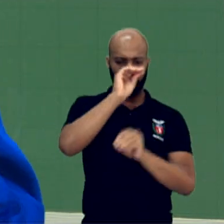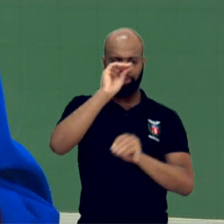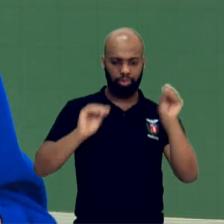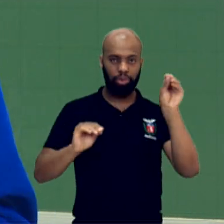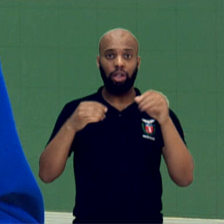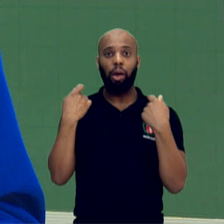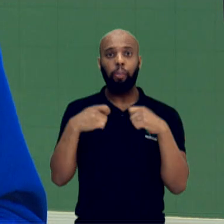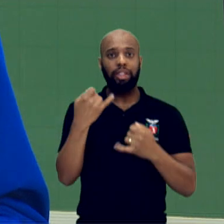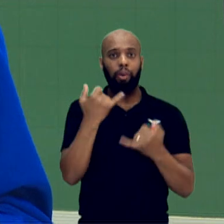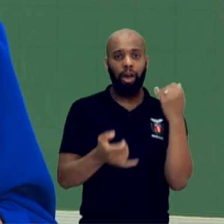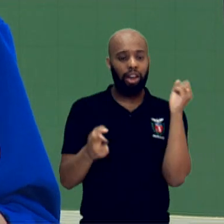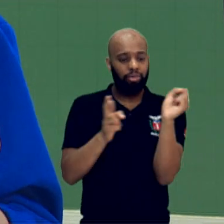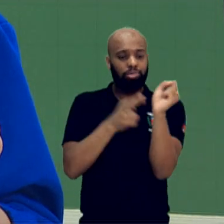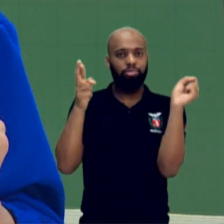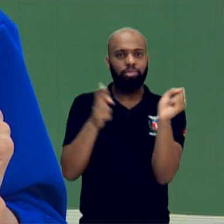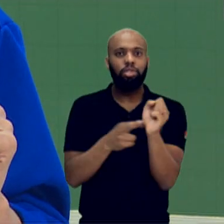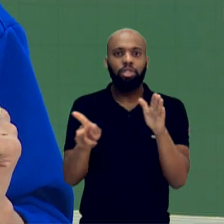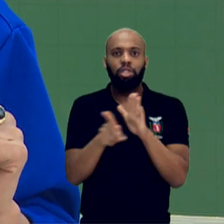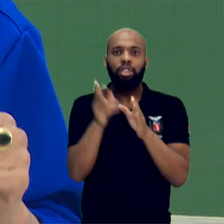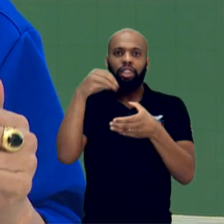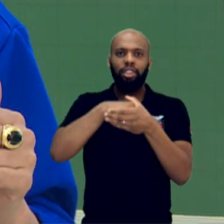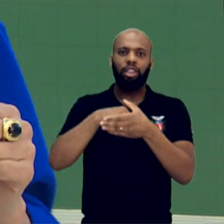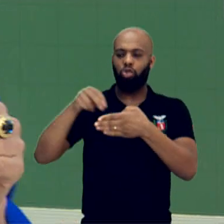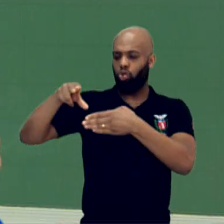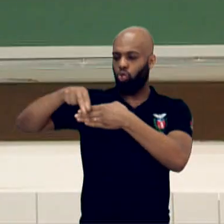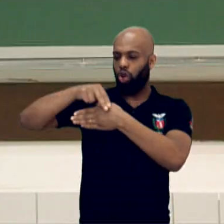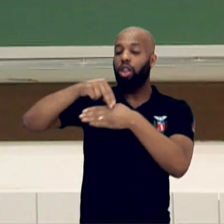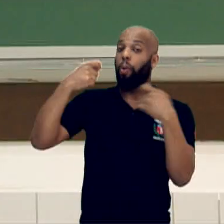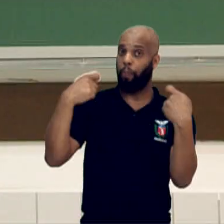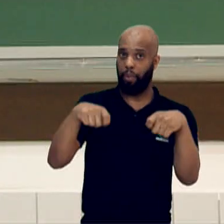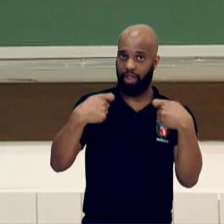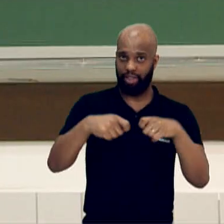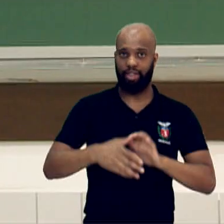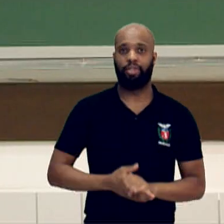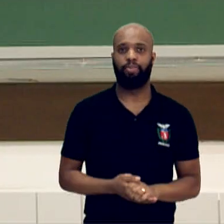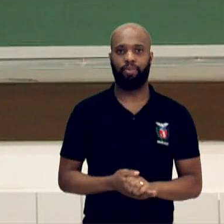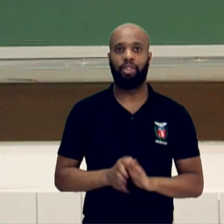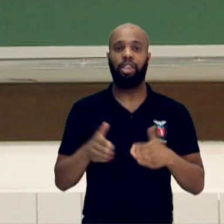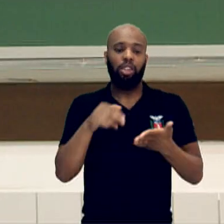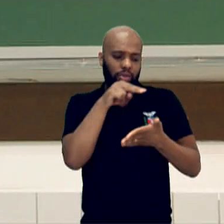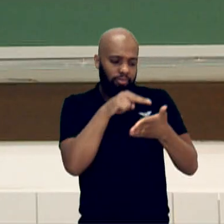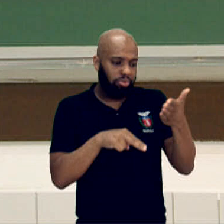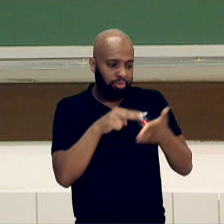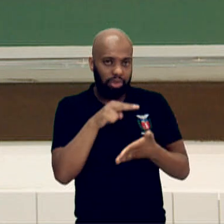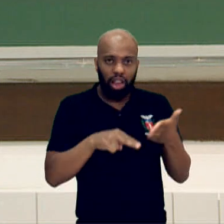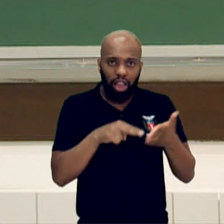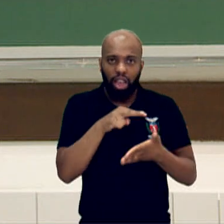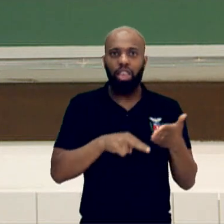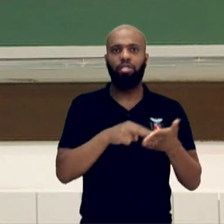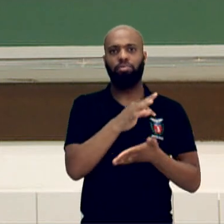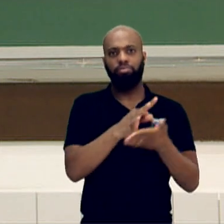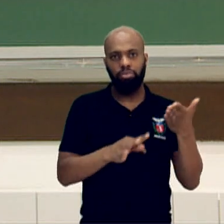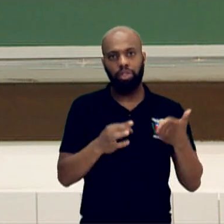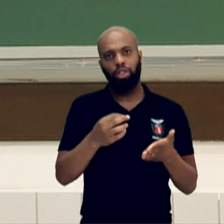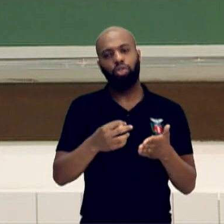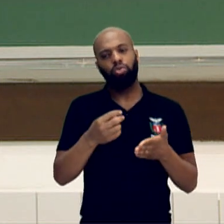aquele balanço que o cordel pode dar, né? Deve dar. Então, leia em voz alta o